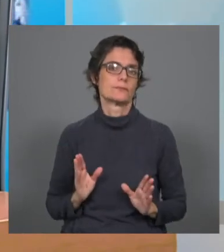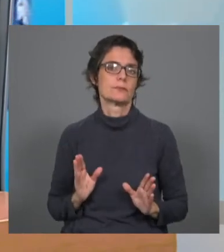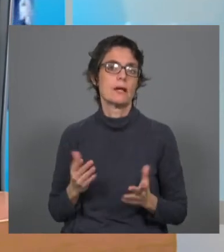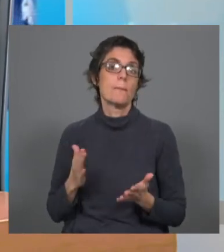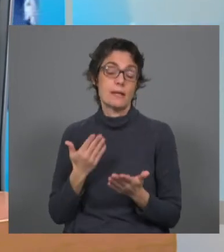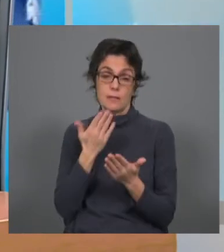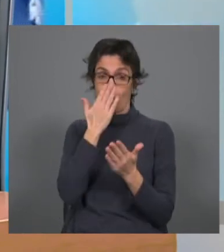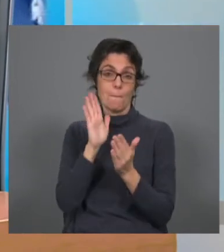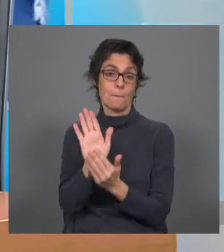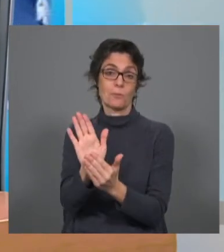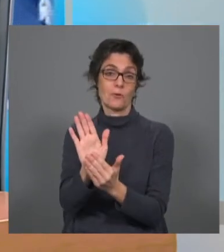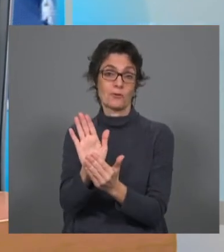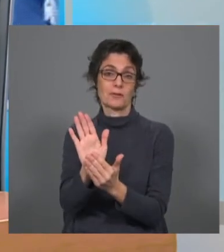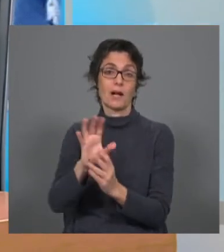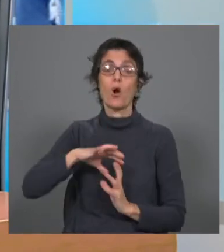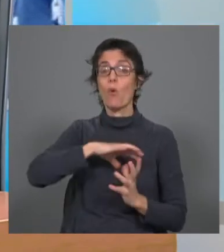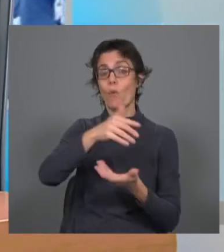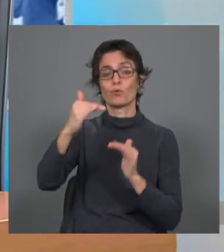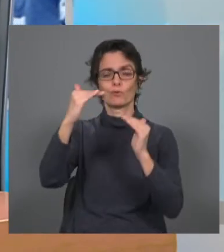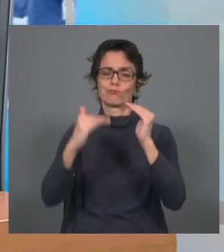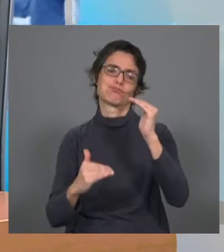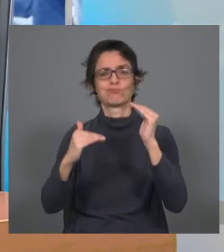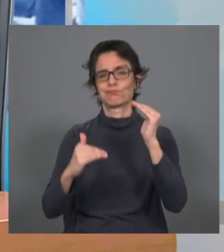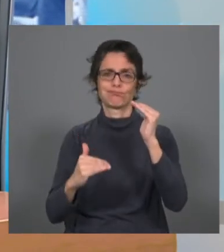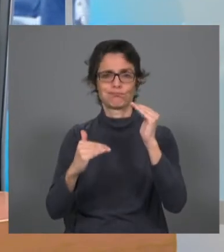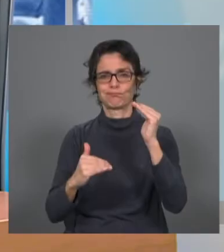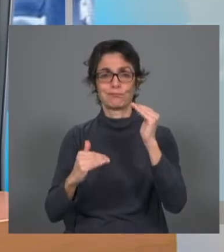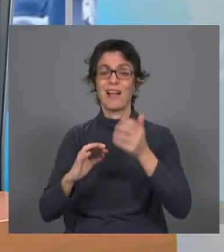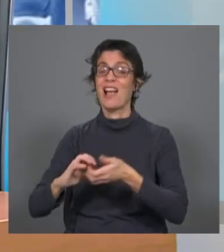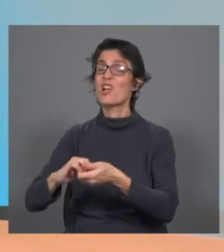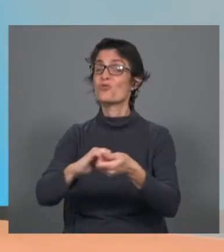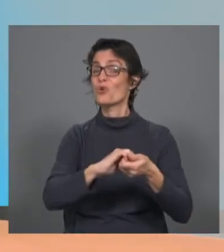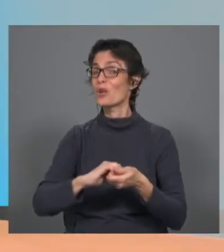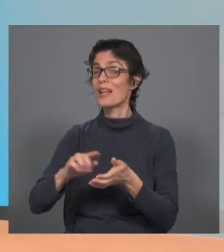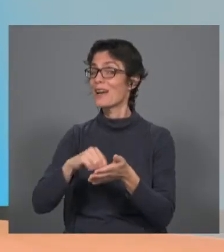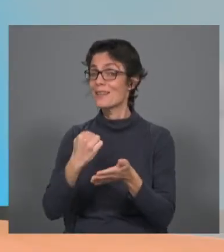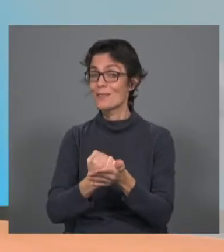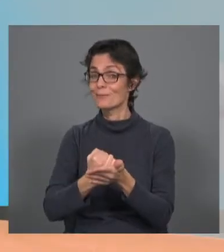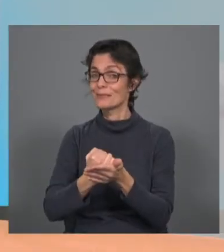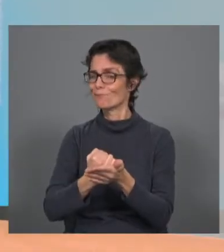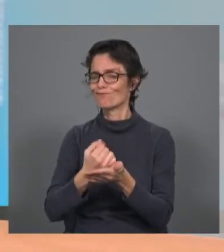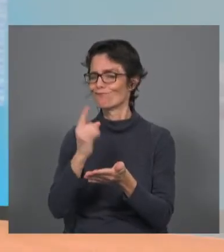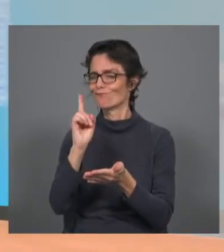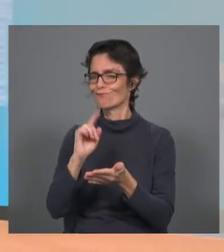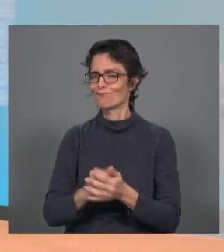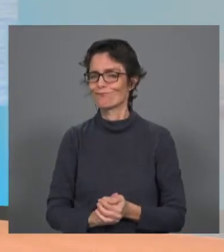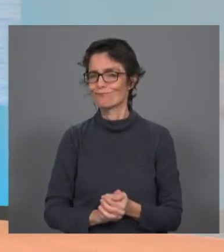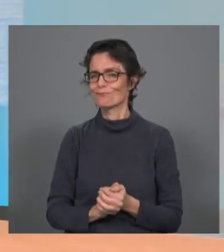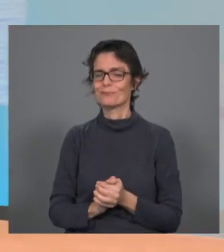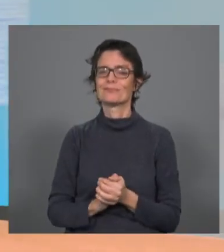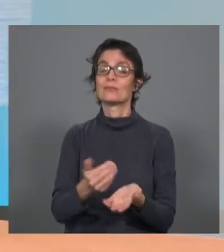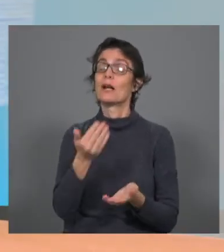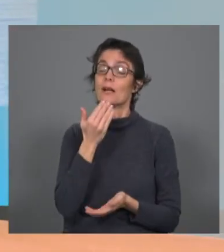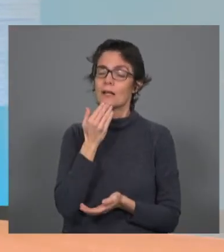mundo desigual e nem sempre solidário. Muito bem, Eunice de Lourenço, obrigado por esta